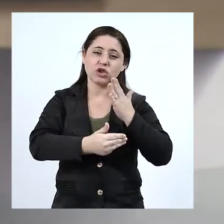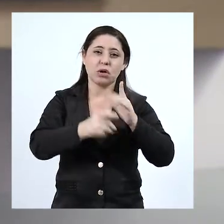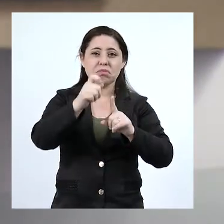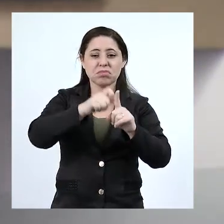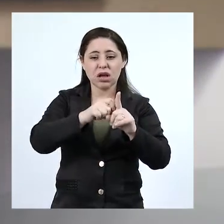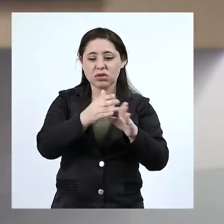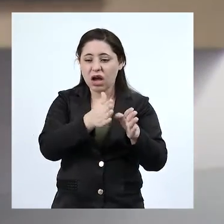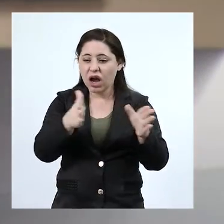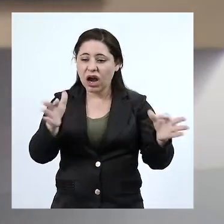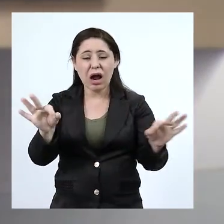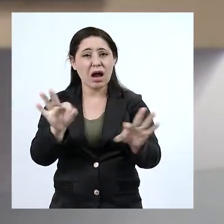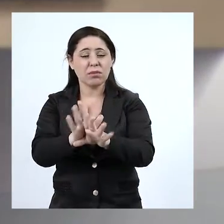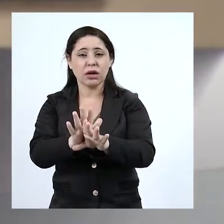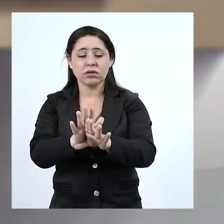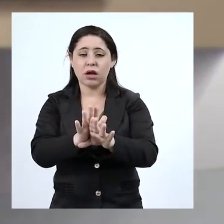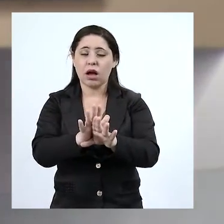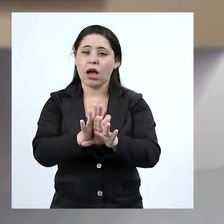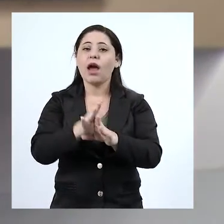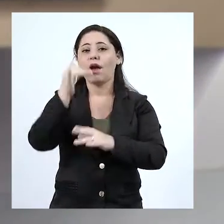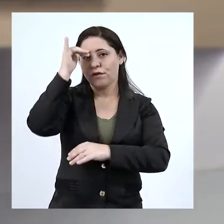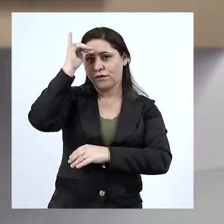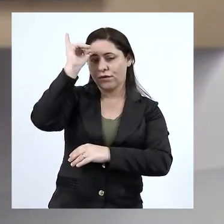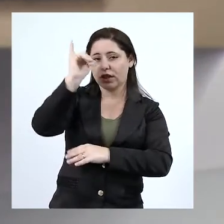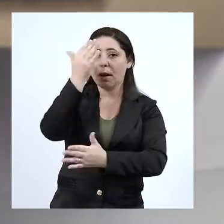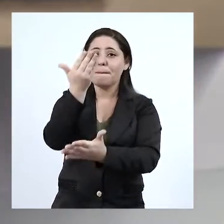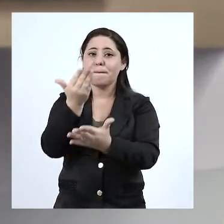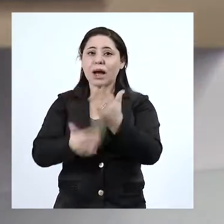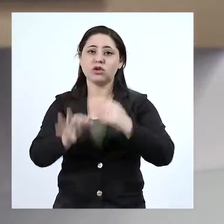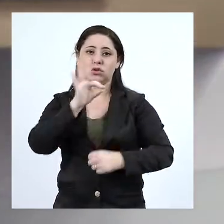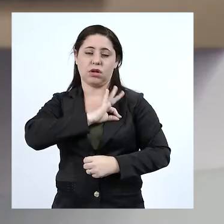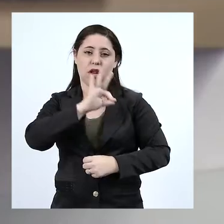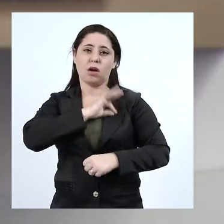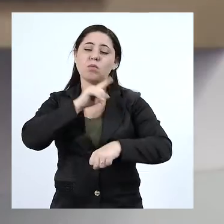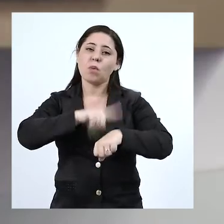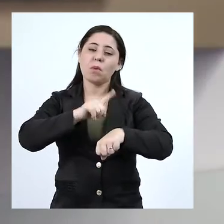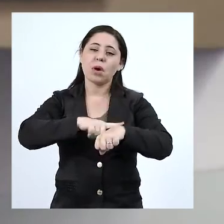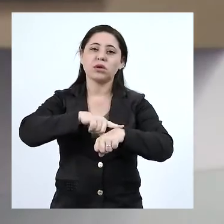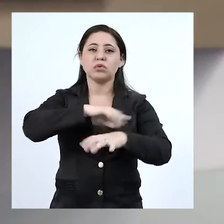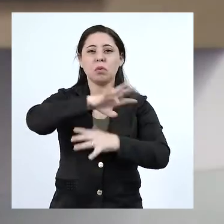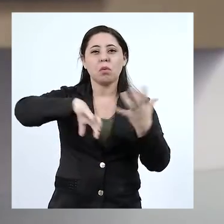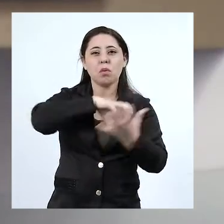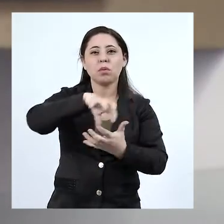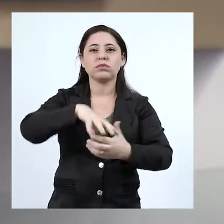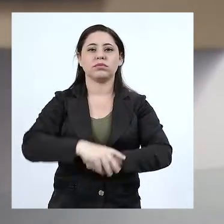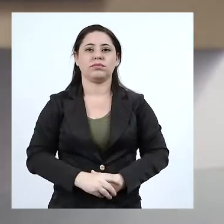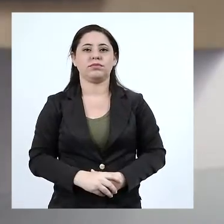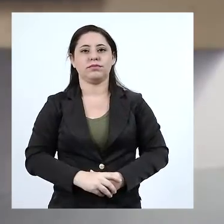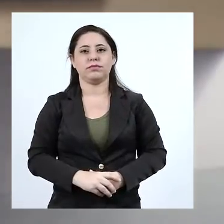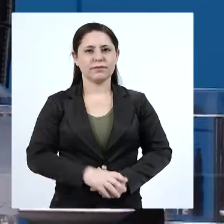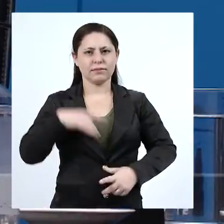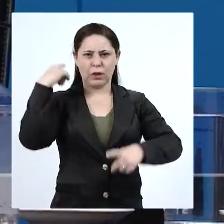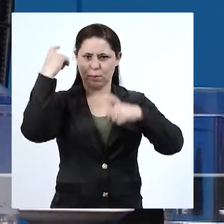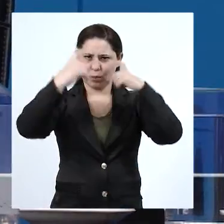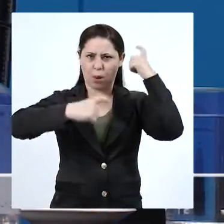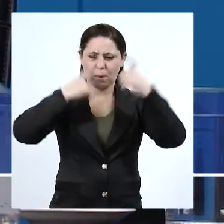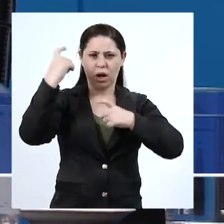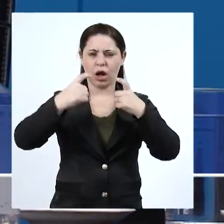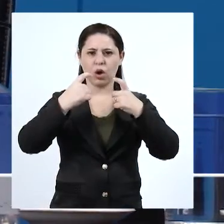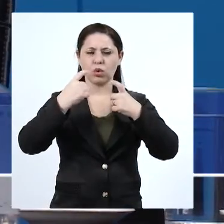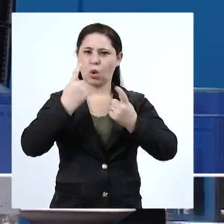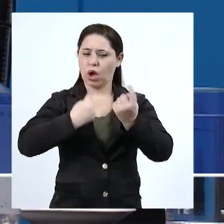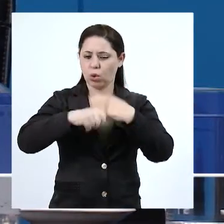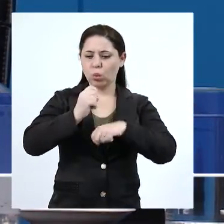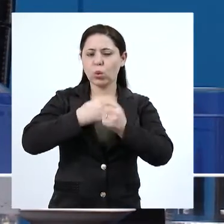sua validade nos próximos meses. A medida ajuda a evitar a perda de renda em meio à pandemia. Preocupado